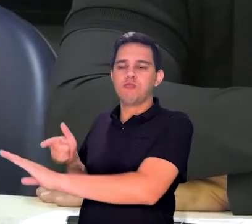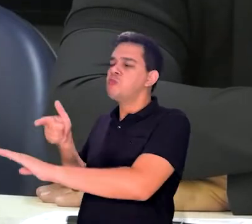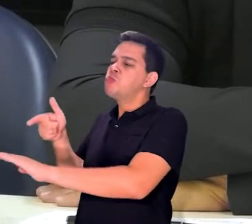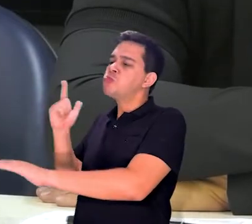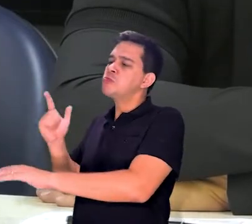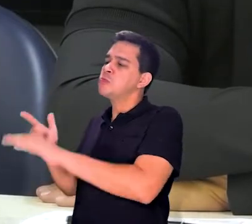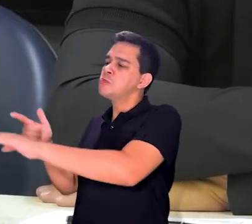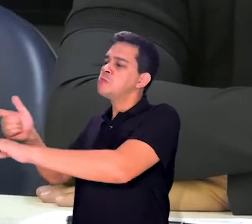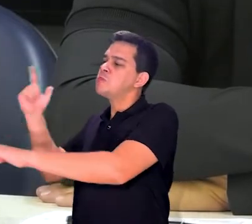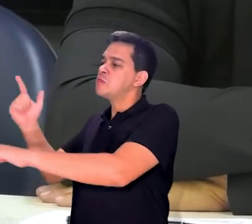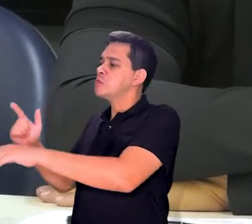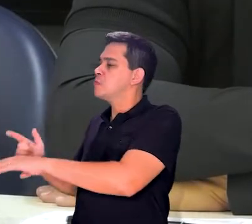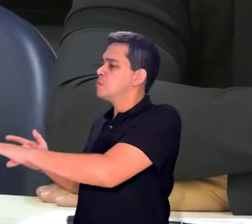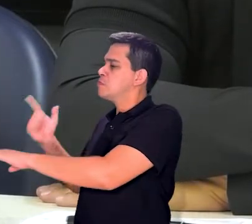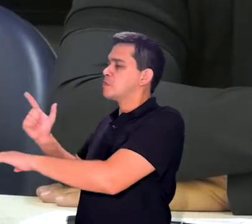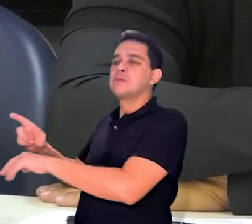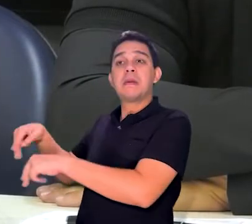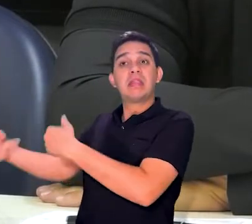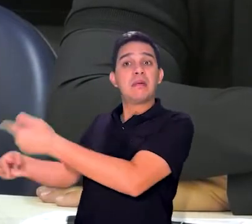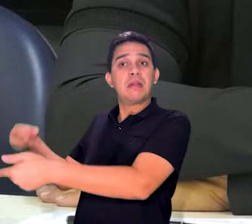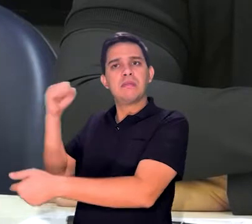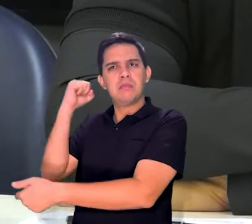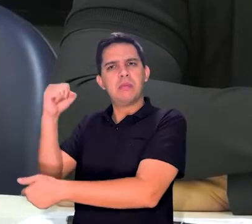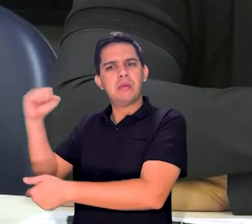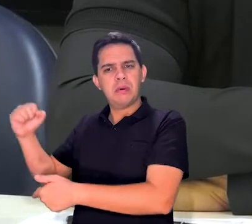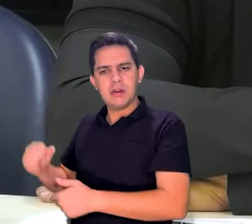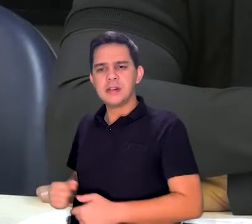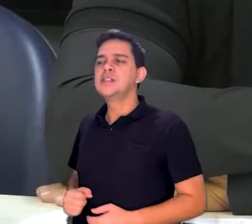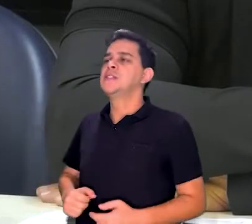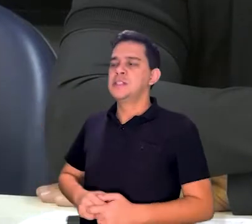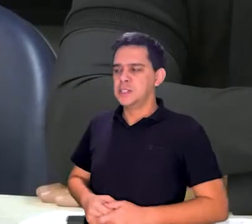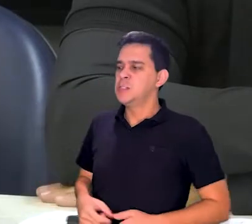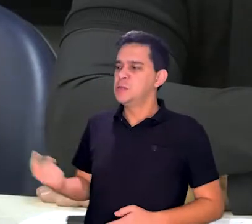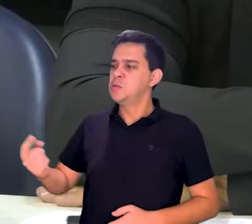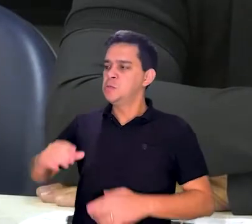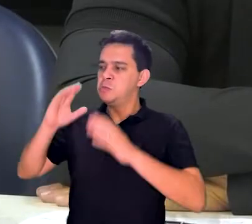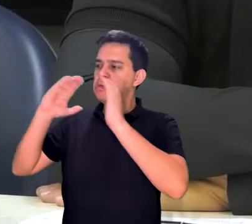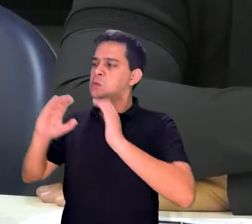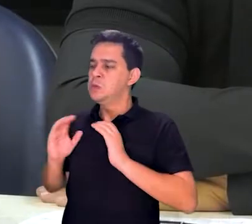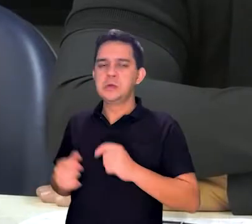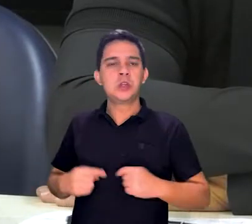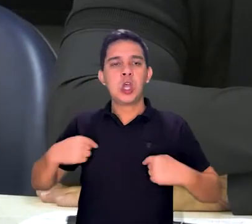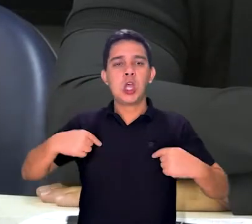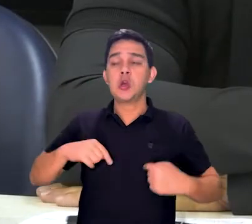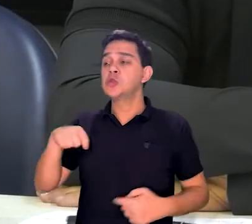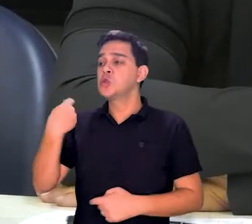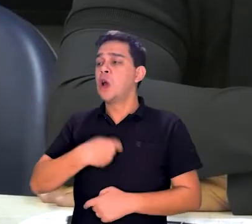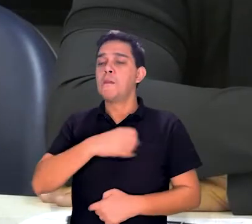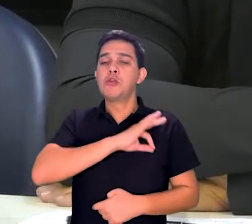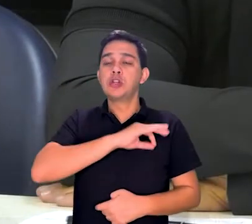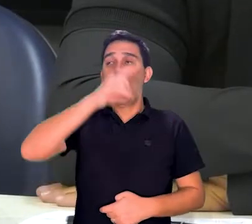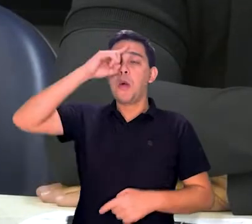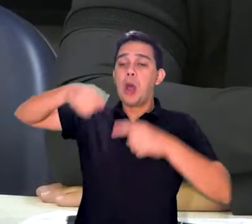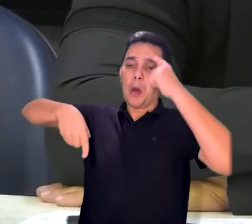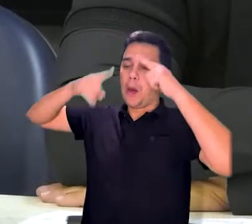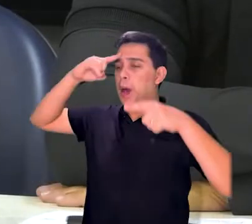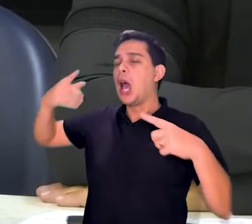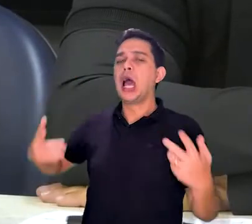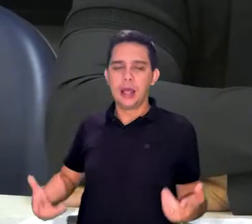enfim, tudo com o claro objetivo de obter vantagem indevida por meio desses atos de